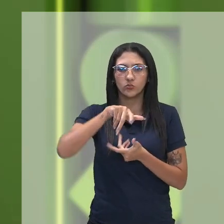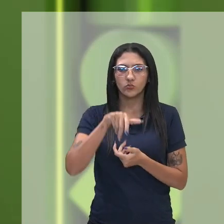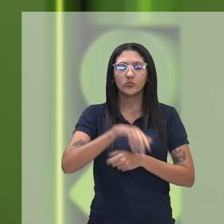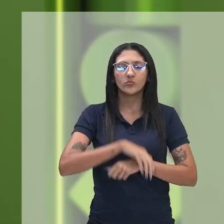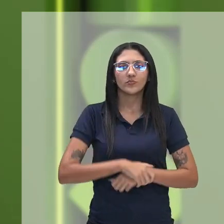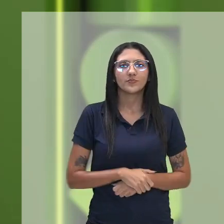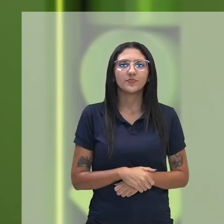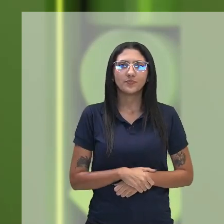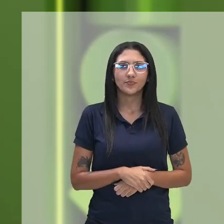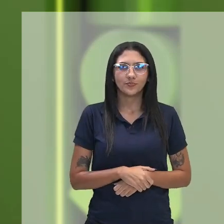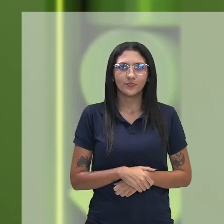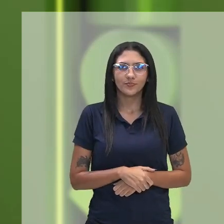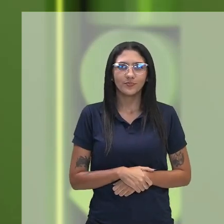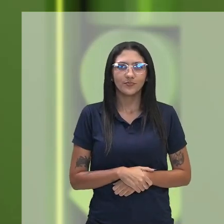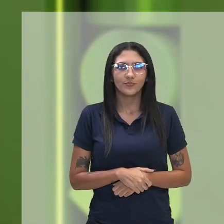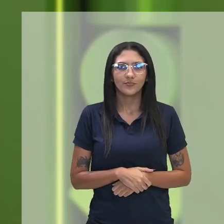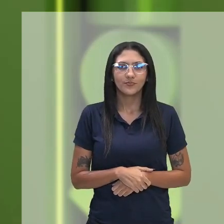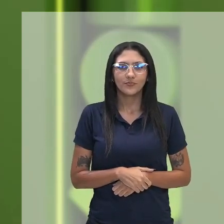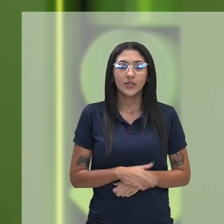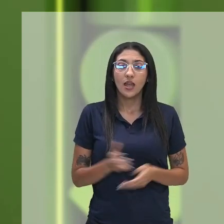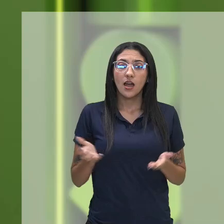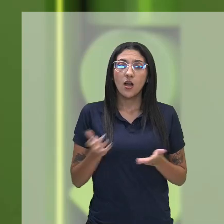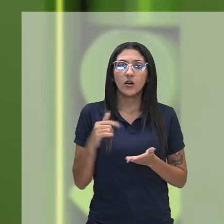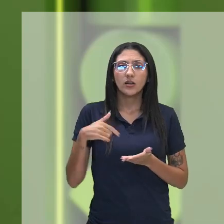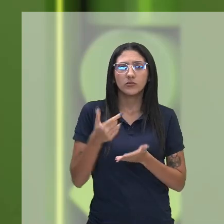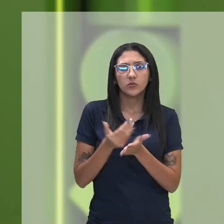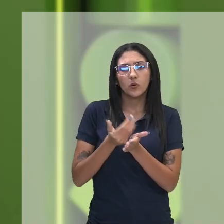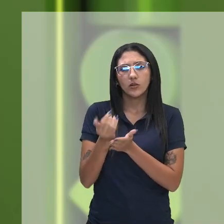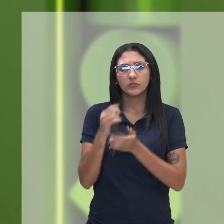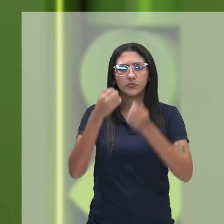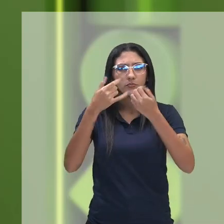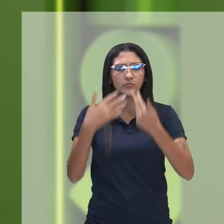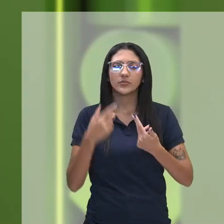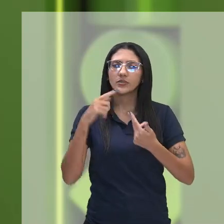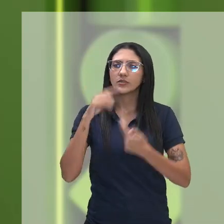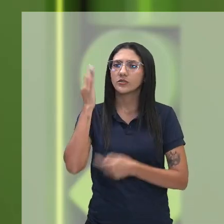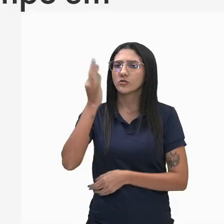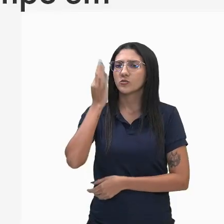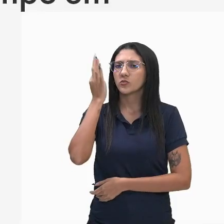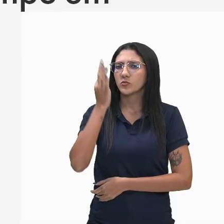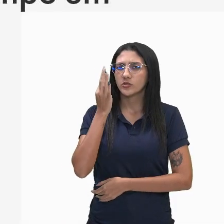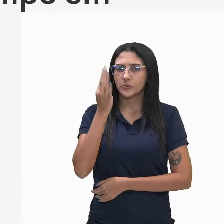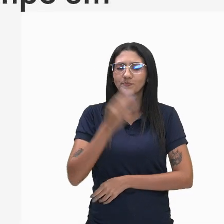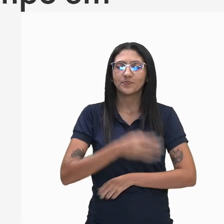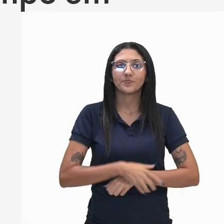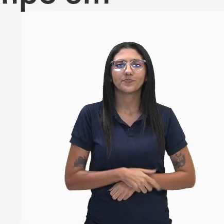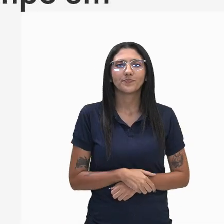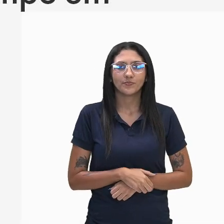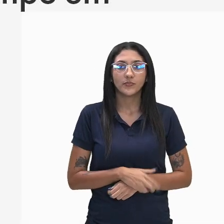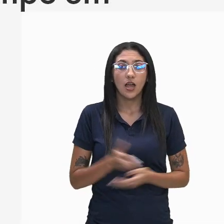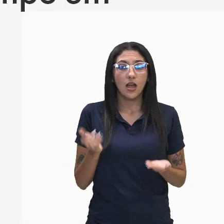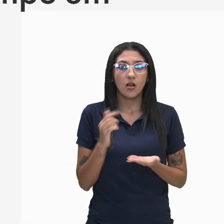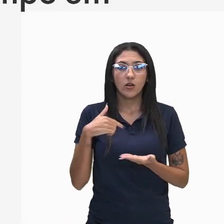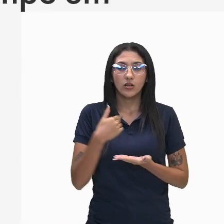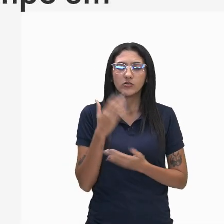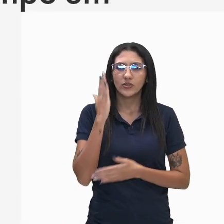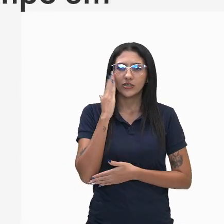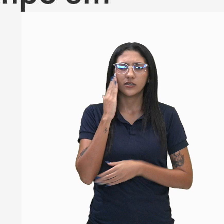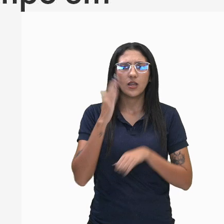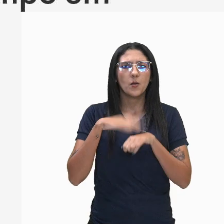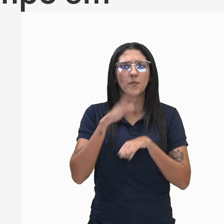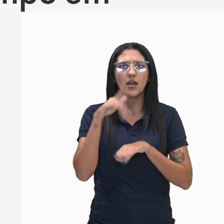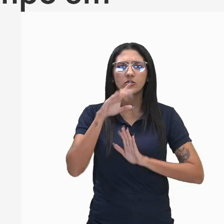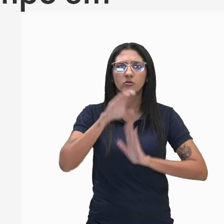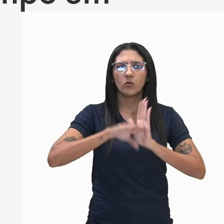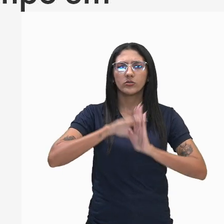né? Então, a gente vai iniciar observando a teoria que fala sobre as placas tectônicas, né? A gente vai entender um pouco mais sobre essa